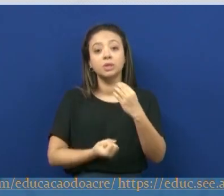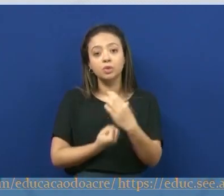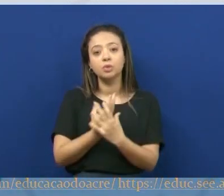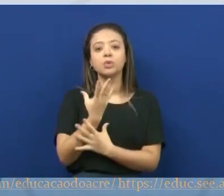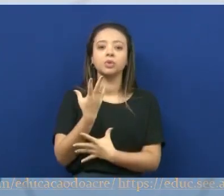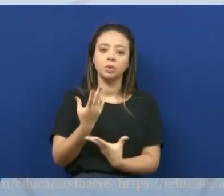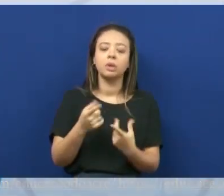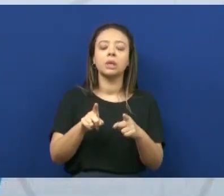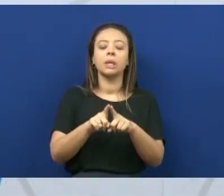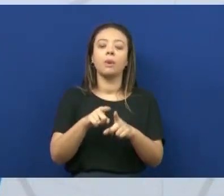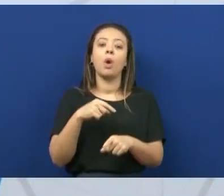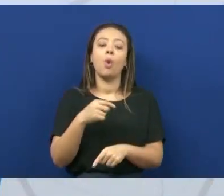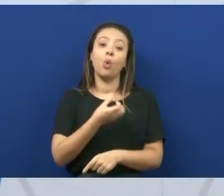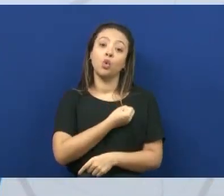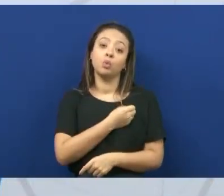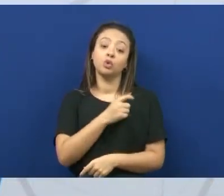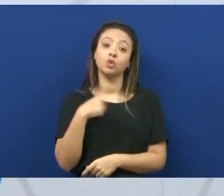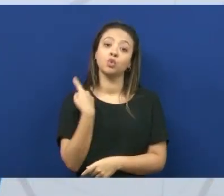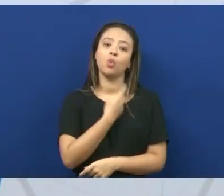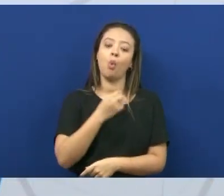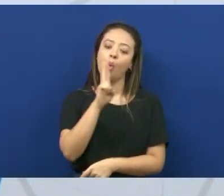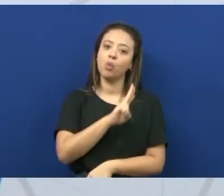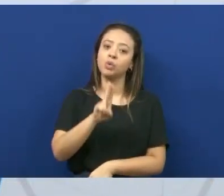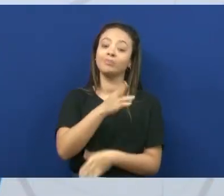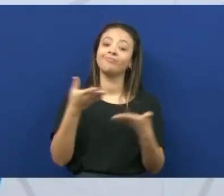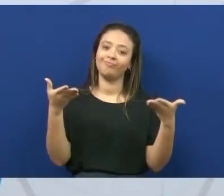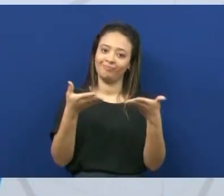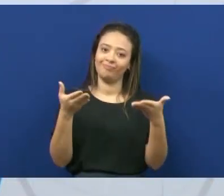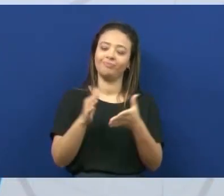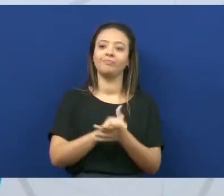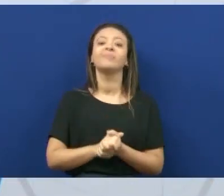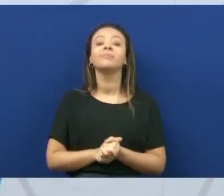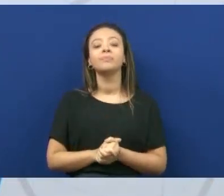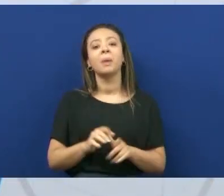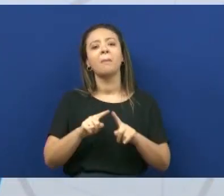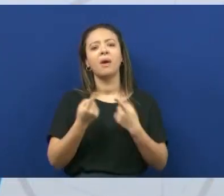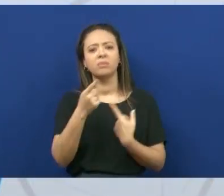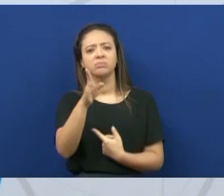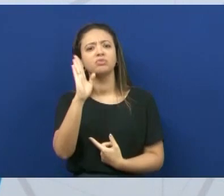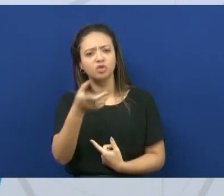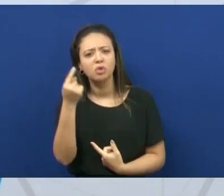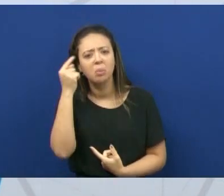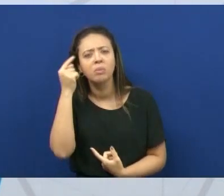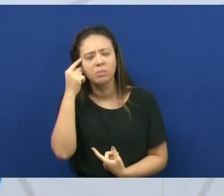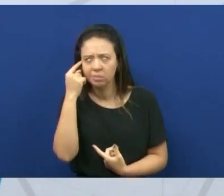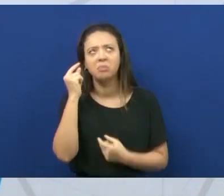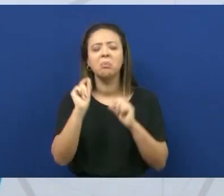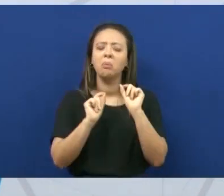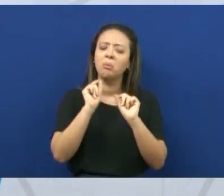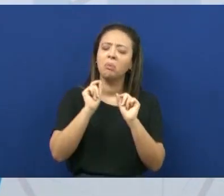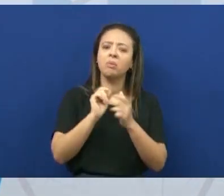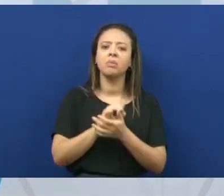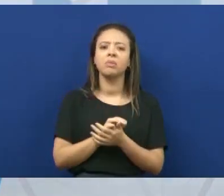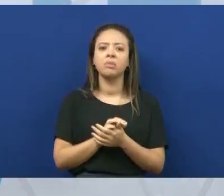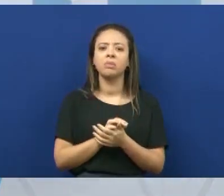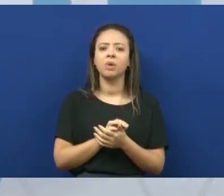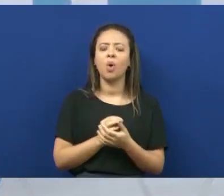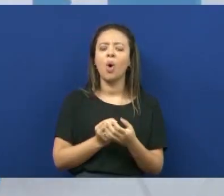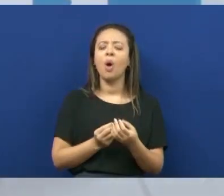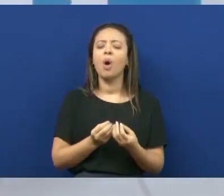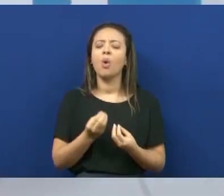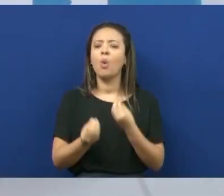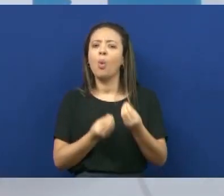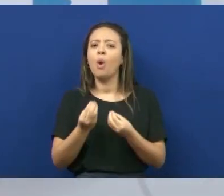de numeração, o que nós utilizamos até hoje. Mas você já parou para pensar em que situações